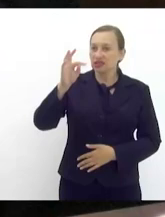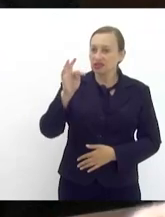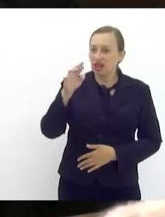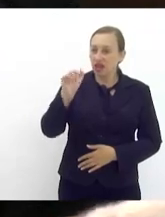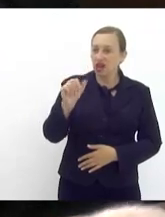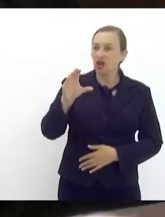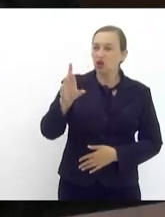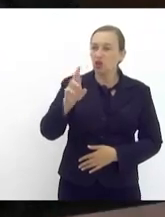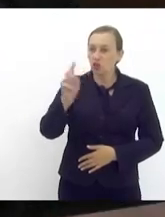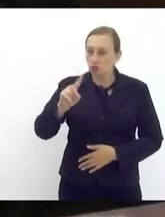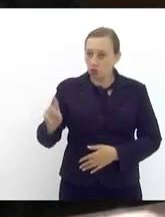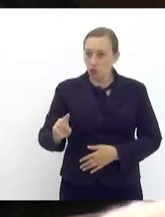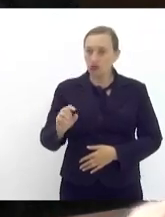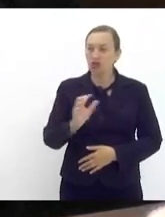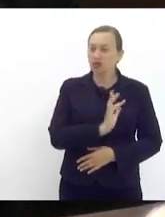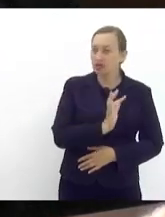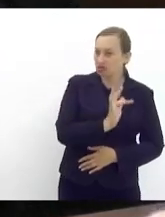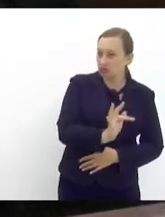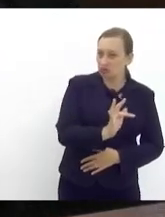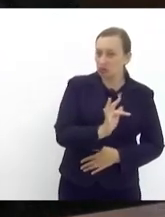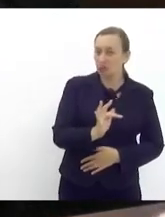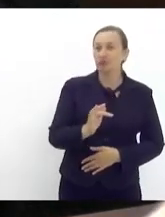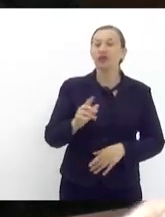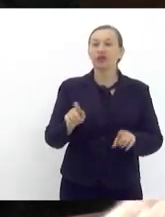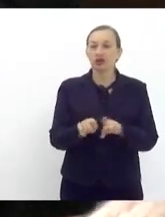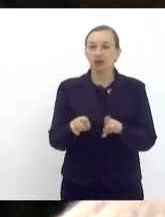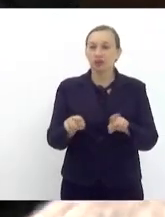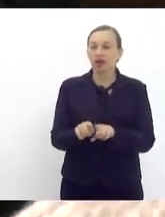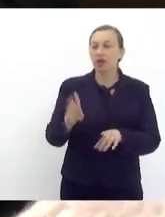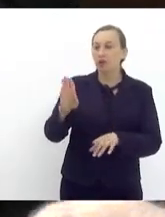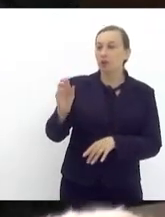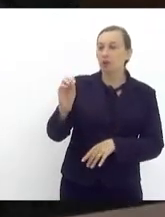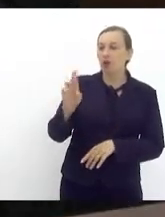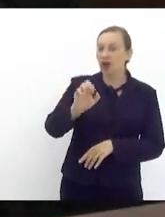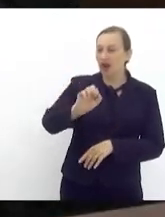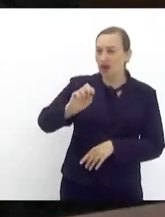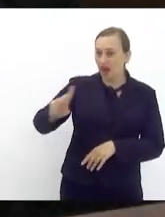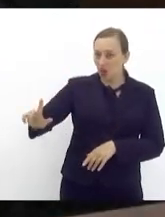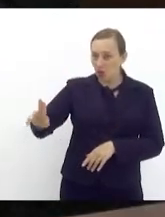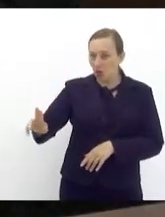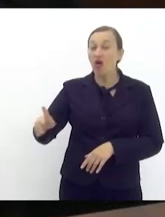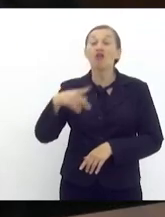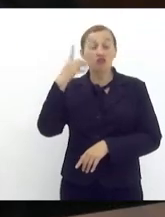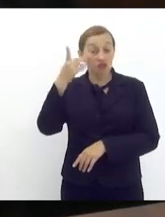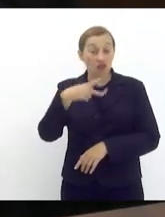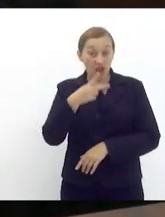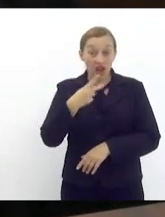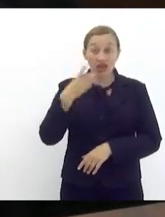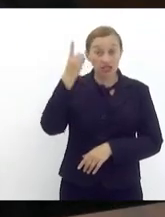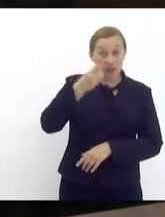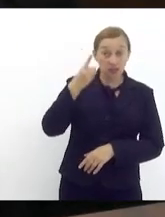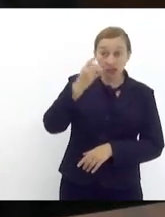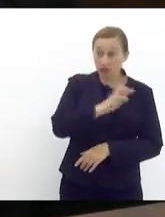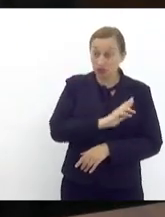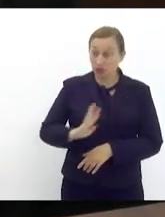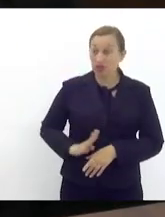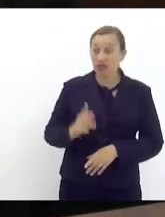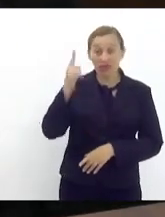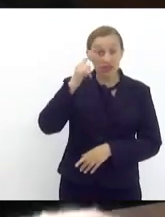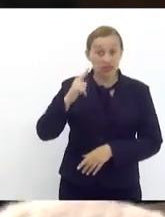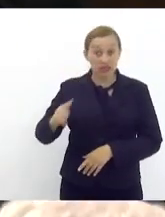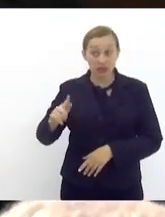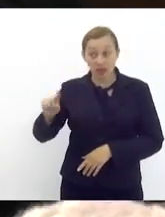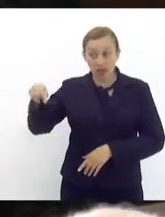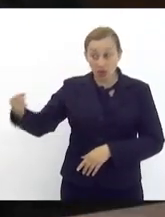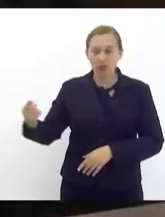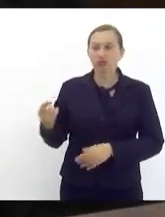obrigado. Pessoal do Morro Dona Marta, que veio do Borel, dizendo a Vossa Excelência, deputado Rodrigo Bacelar, que semana que vem,